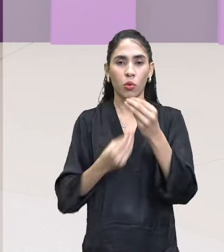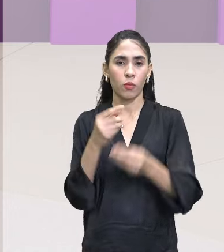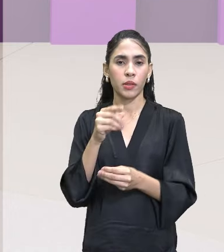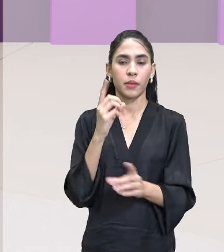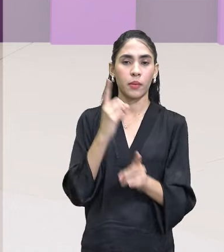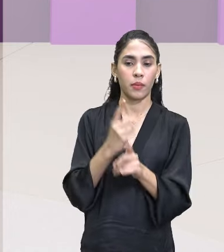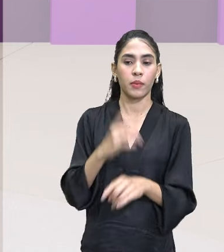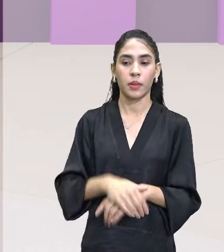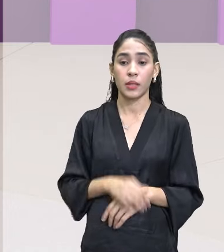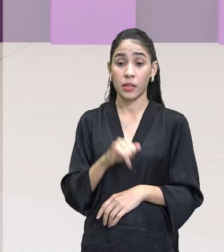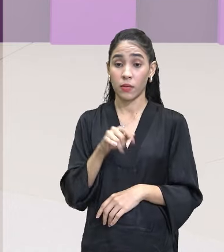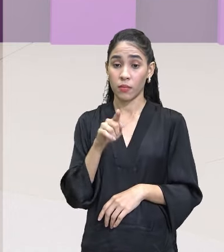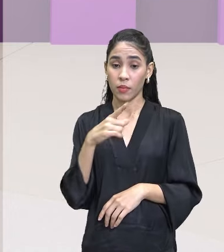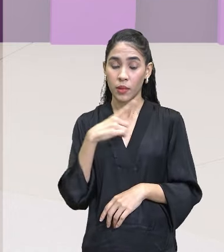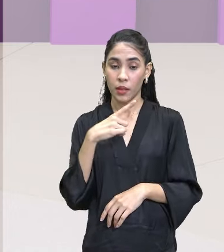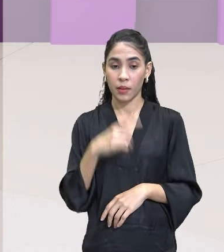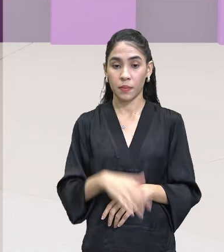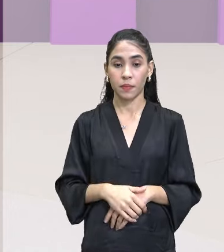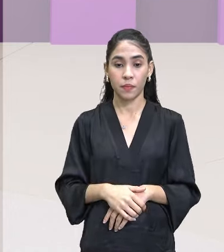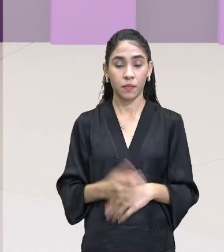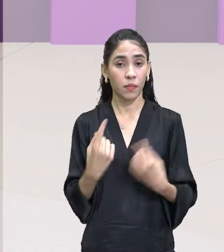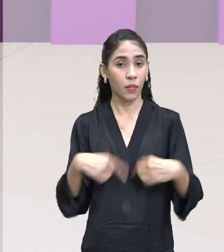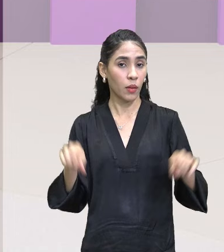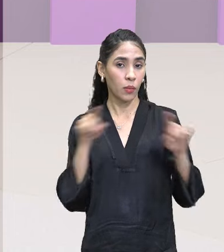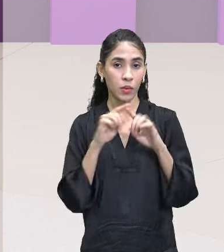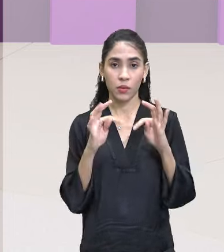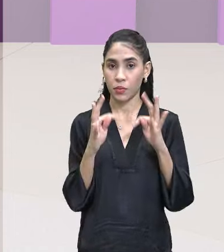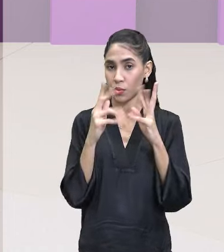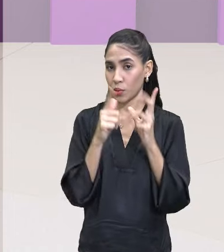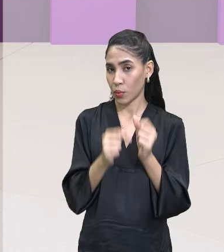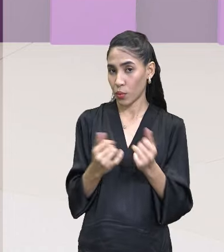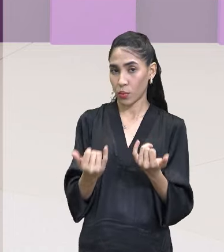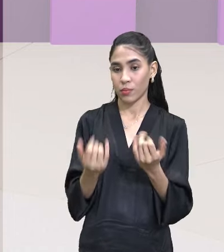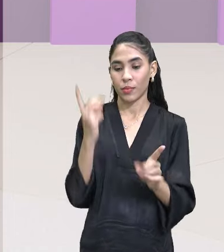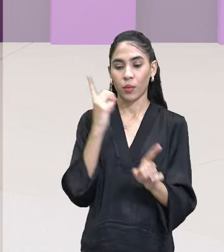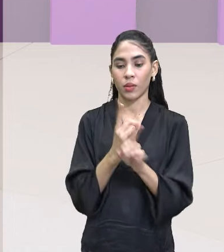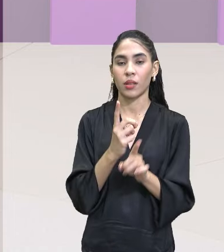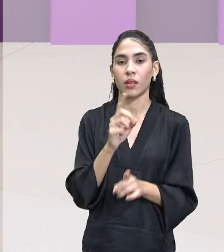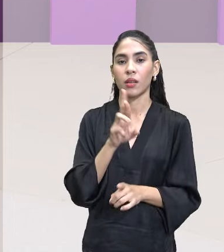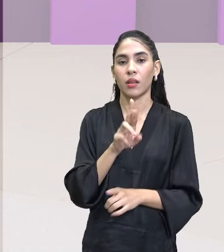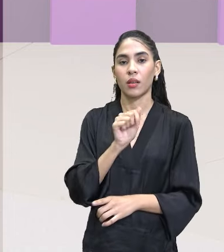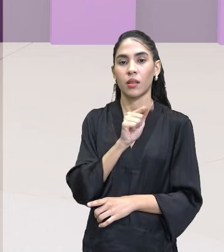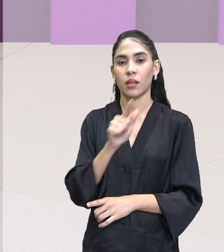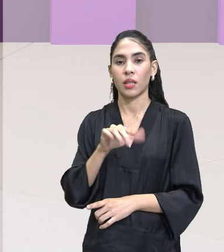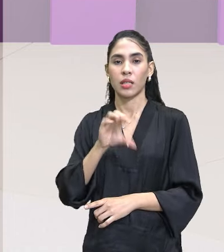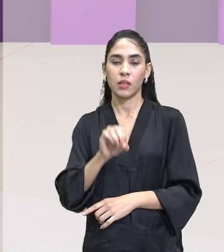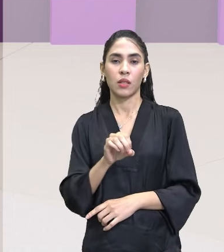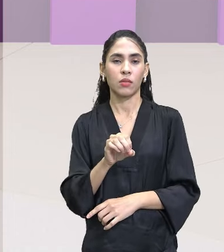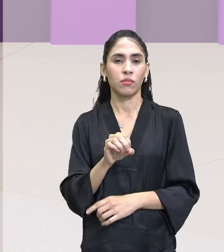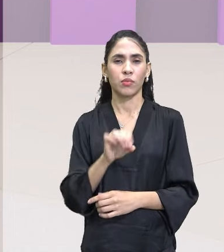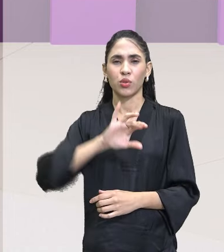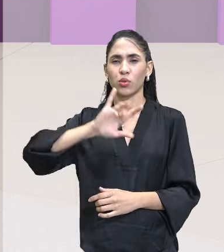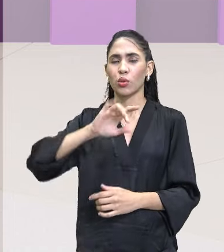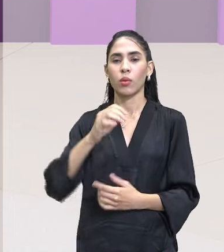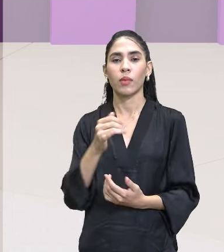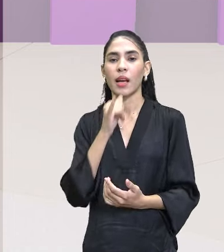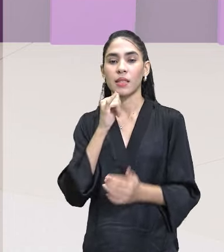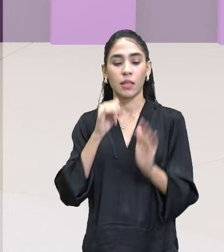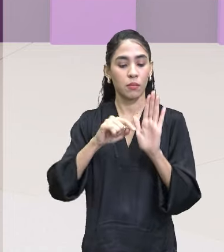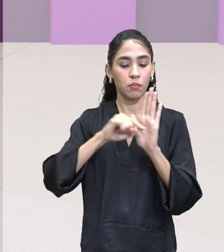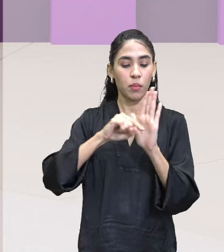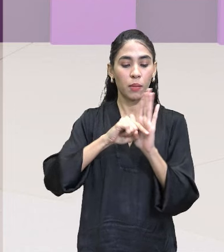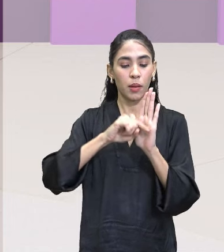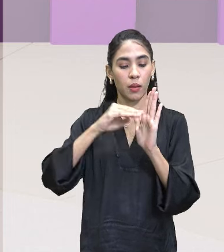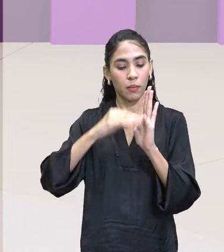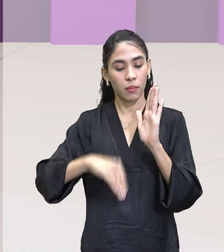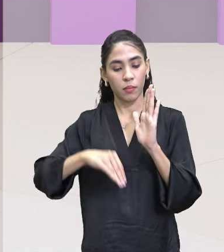temos ali os termos dela, você não precisa de todos para descobrir a razão. Basta você subtrair o termo